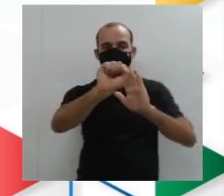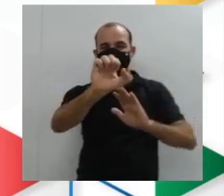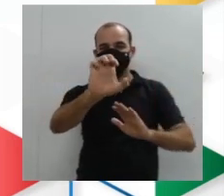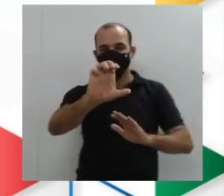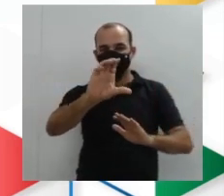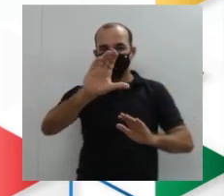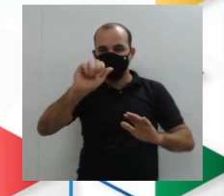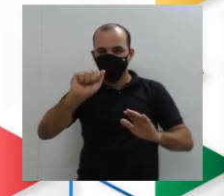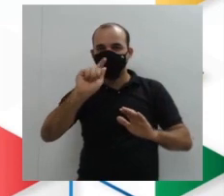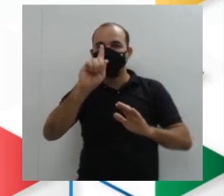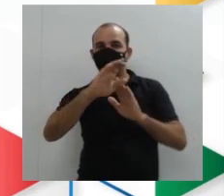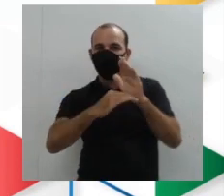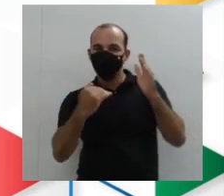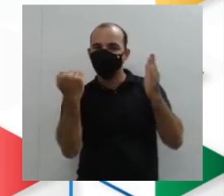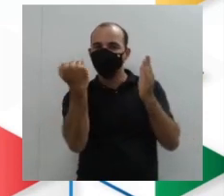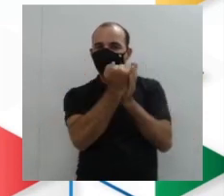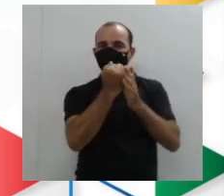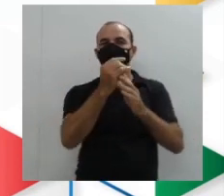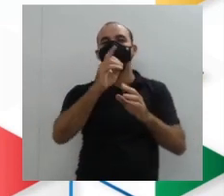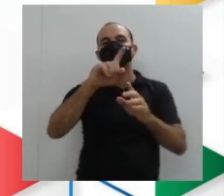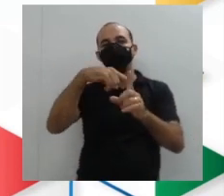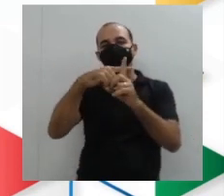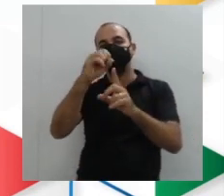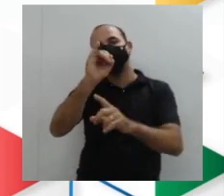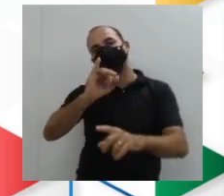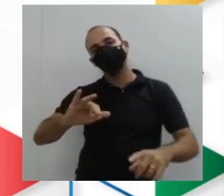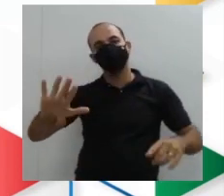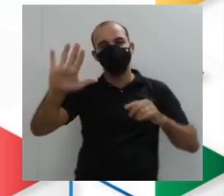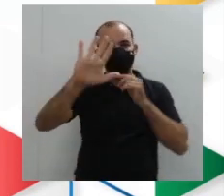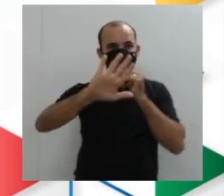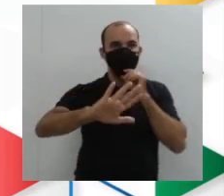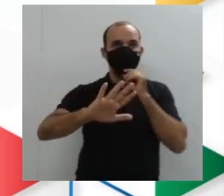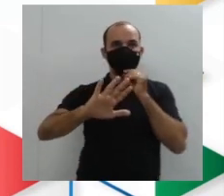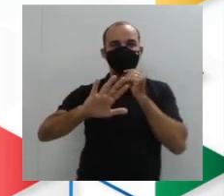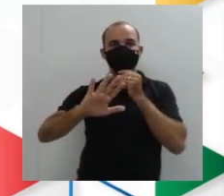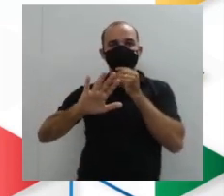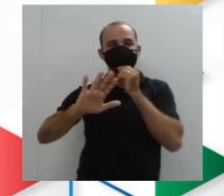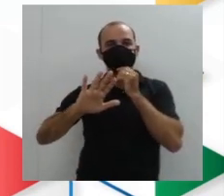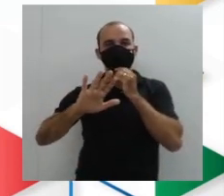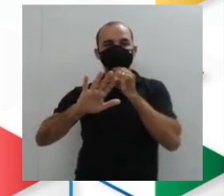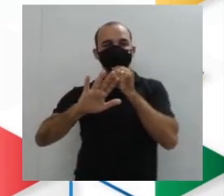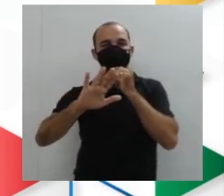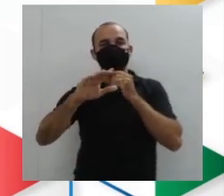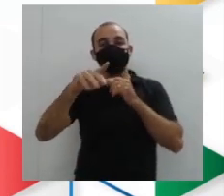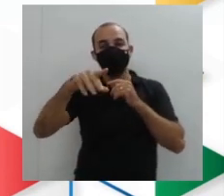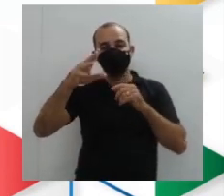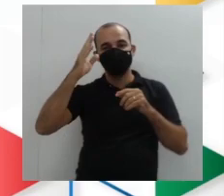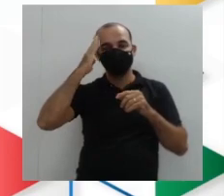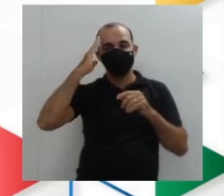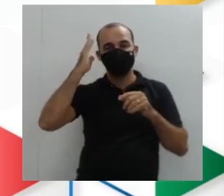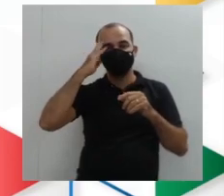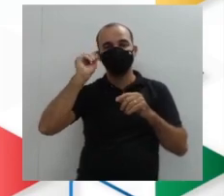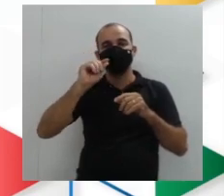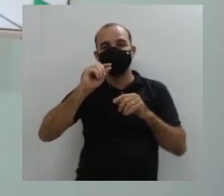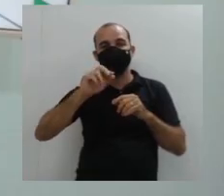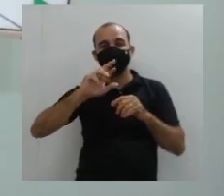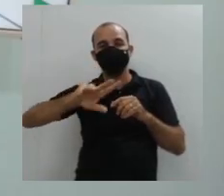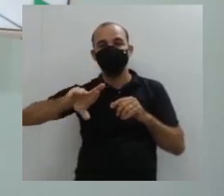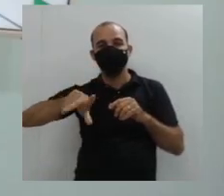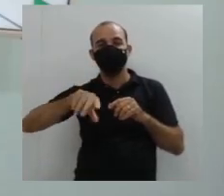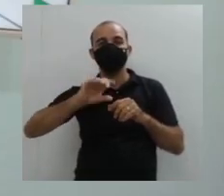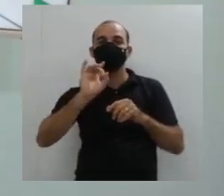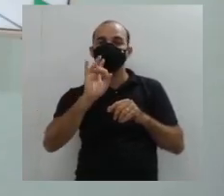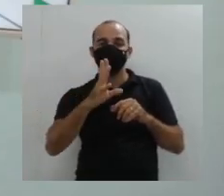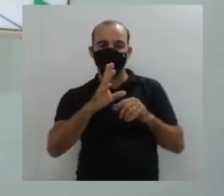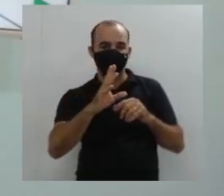intencionalidade textual. Entender que um texto não é só o elemento